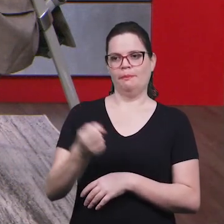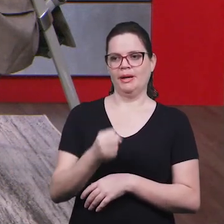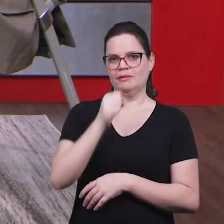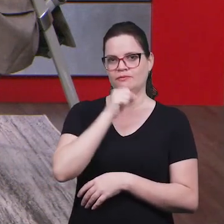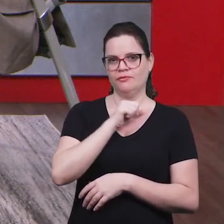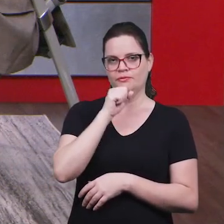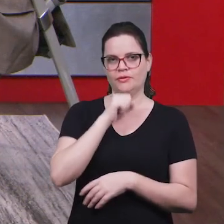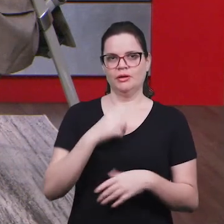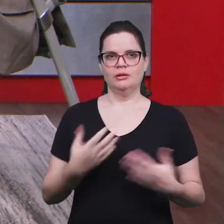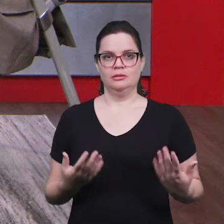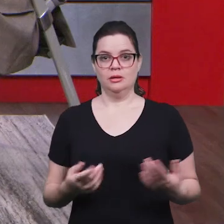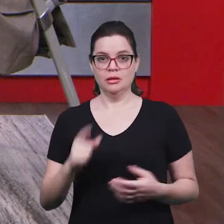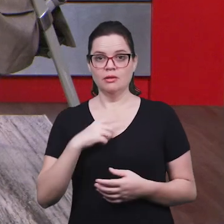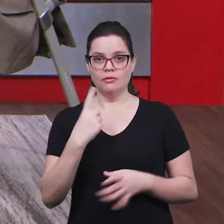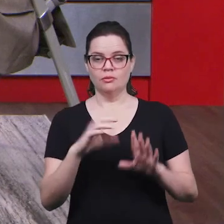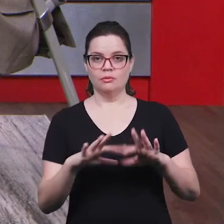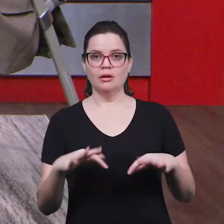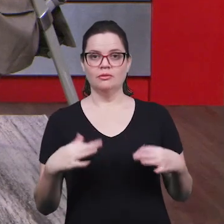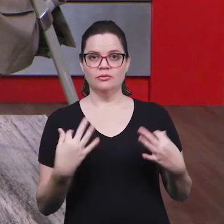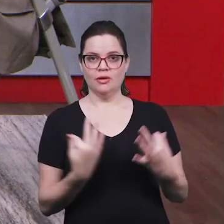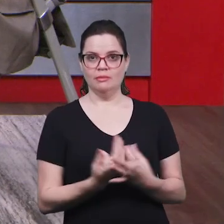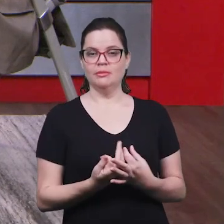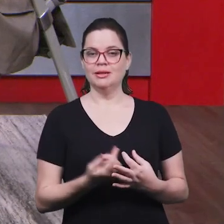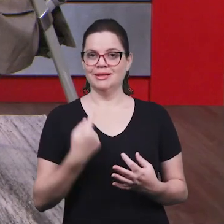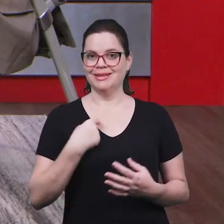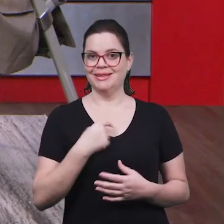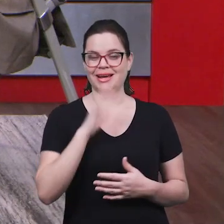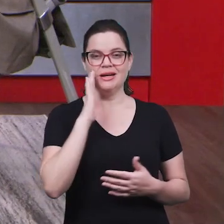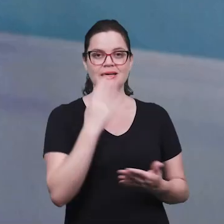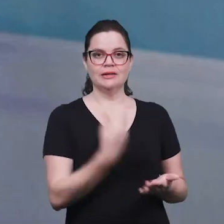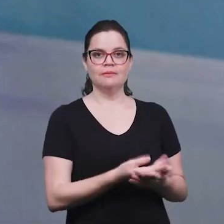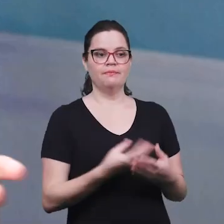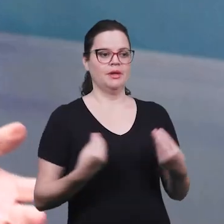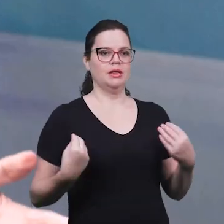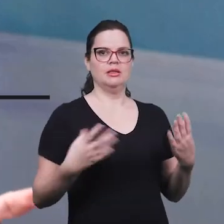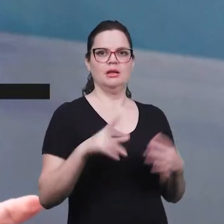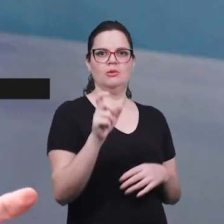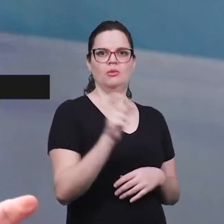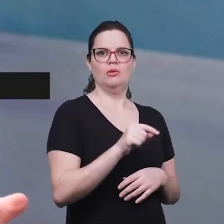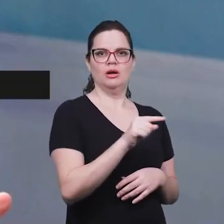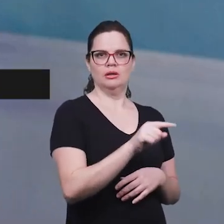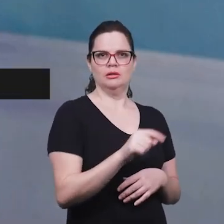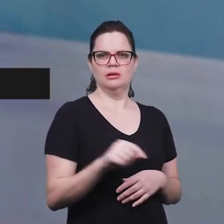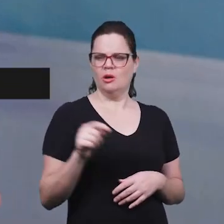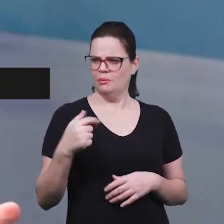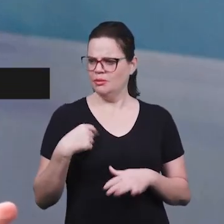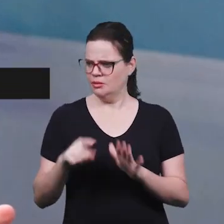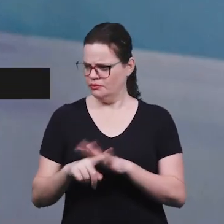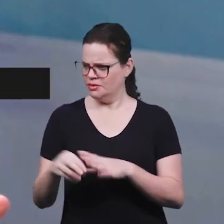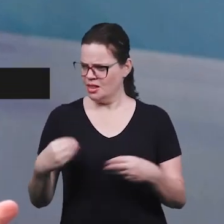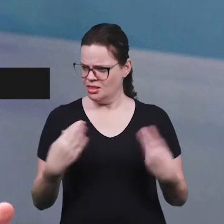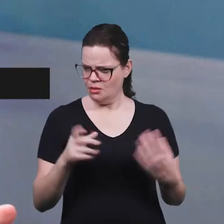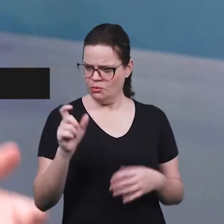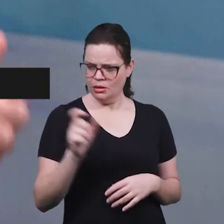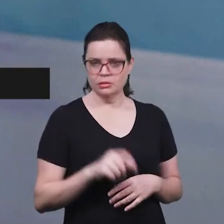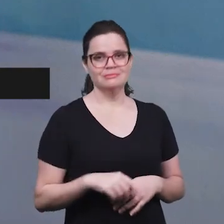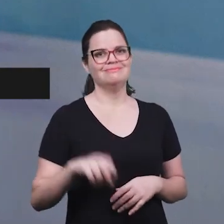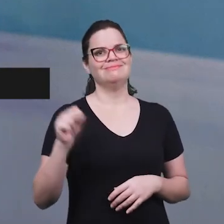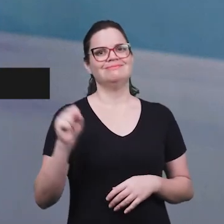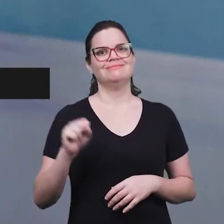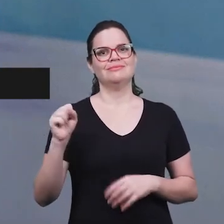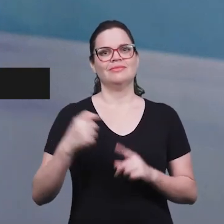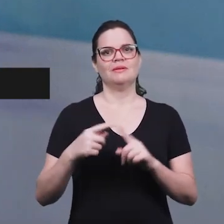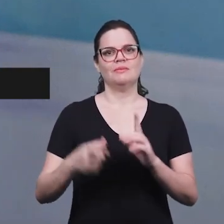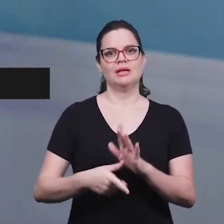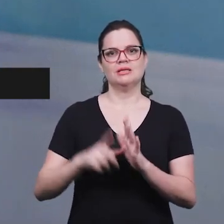e caiu nesse golpe. E esse familiar me entregou para o motoboy o cartão. E eu liguei e falei, mas você entregou o cartão? Sim, mas antes